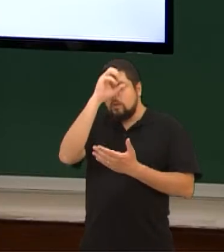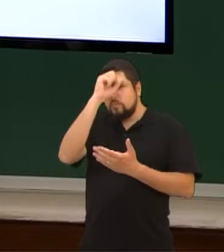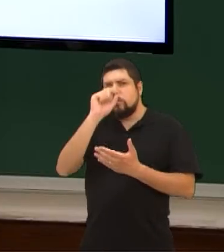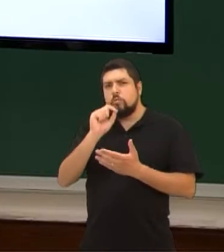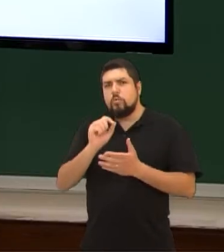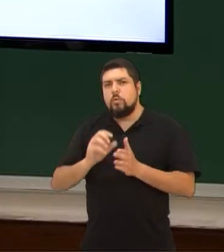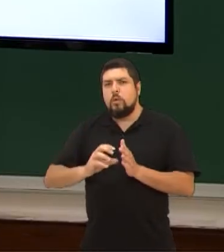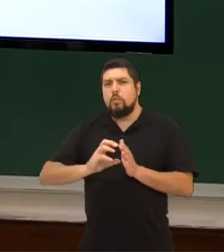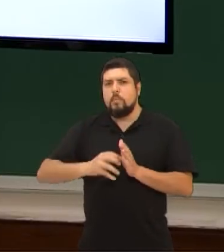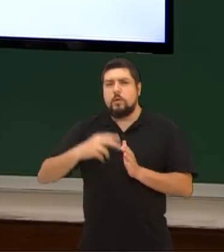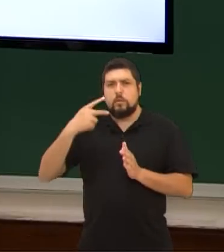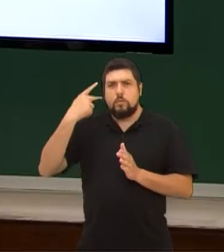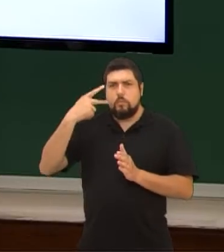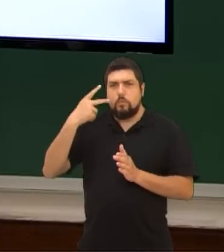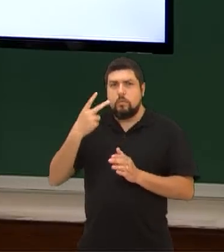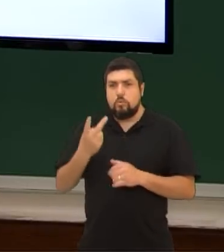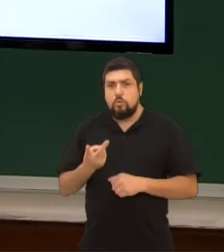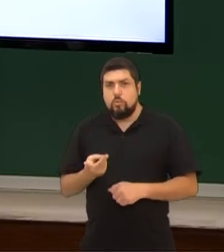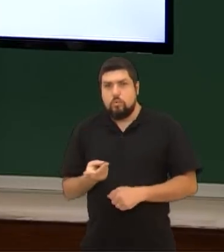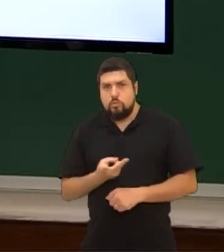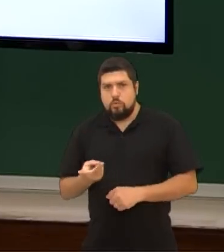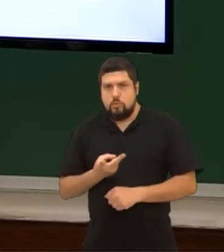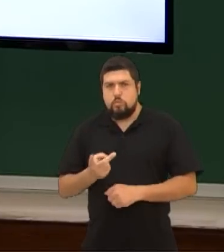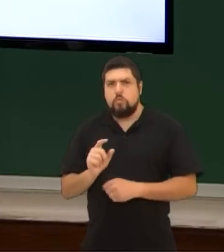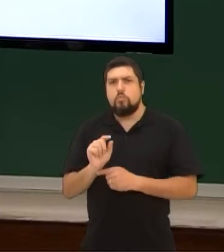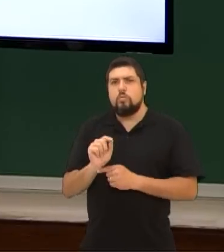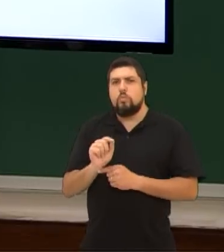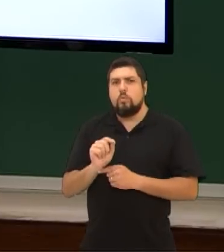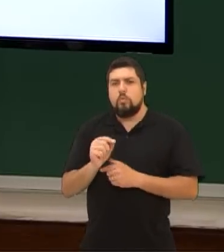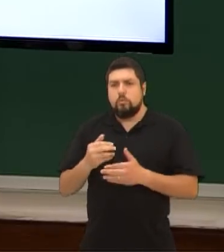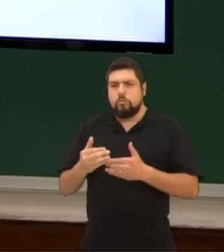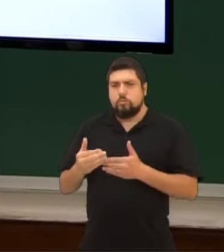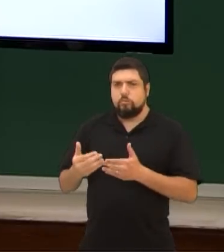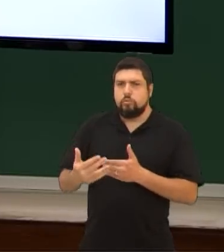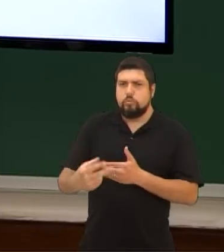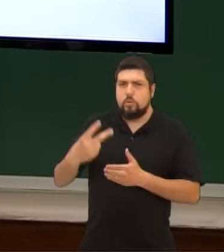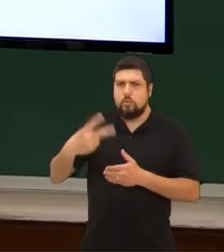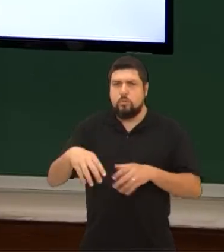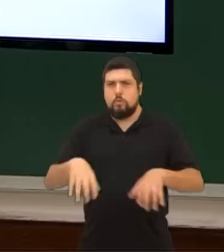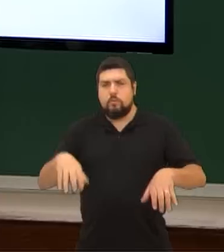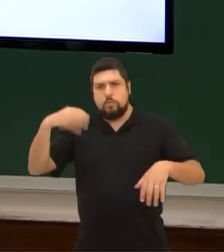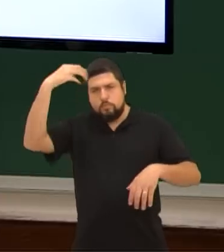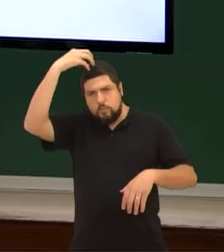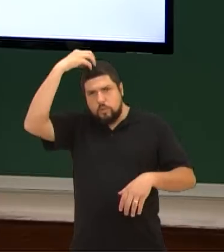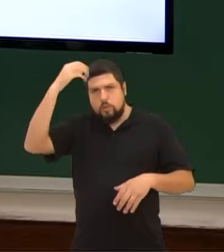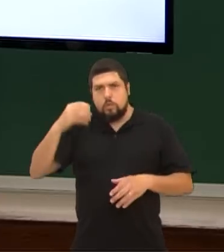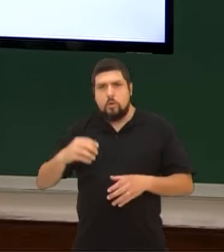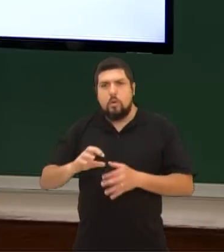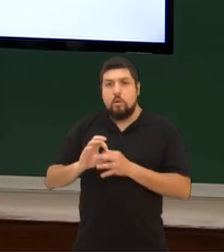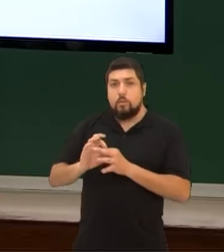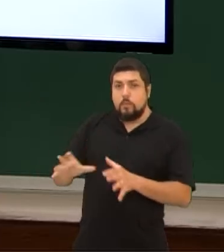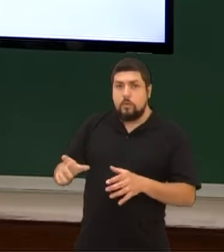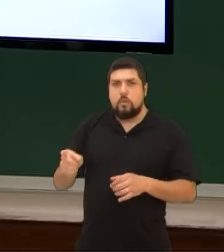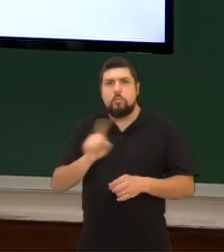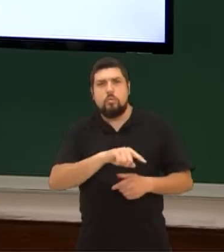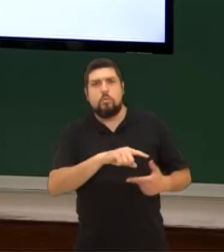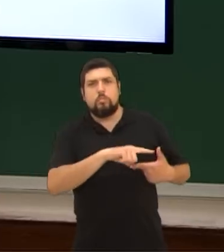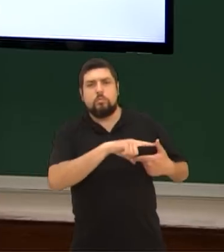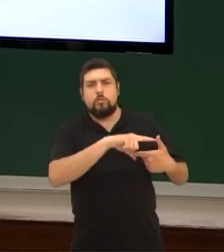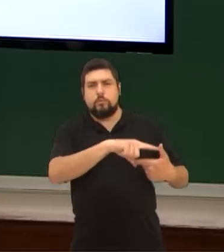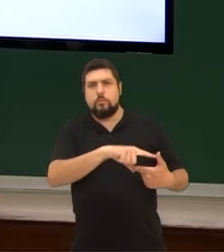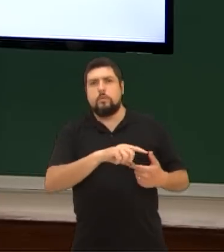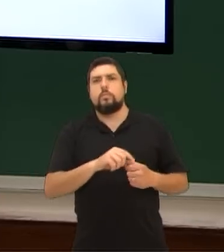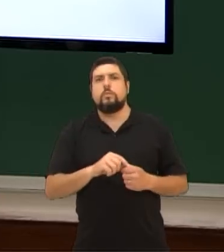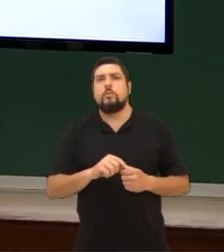partidos políticos que atuaram durante o segundo reinado, o Partido Liberal e o Partido Conservador. Sobre esses